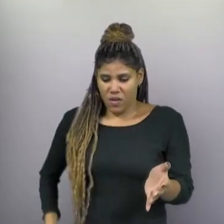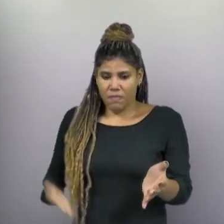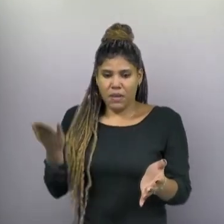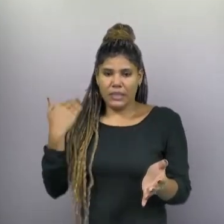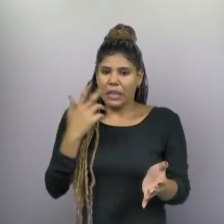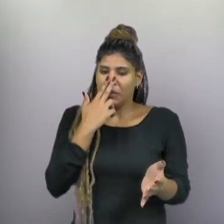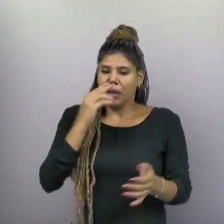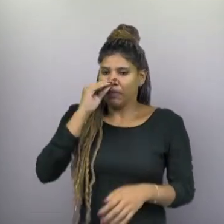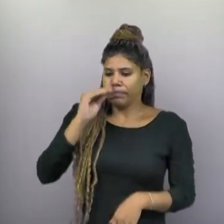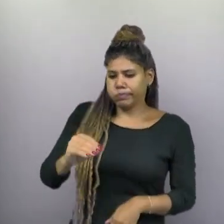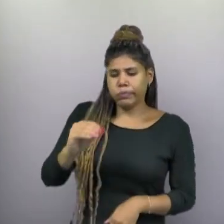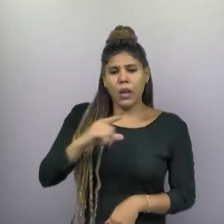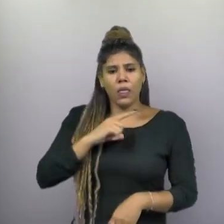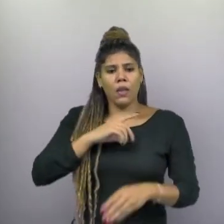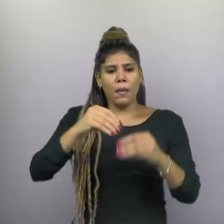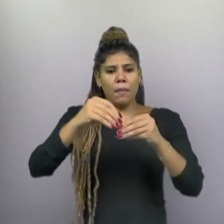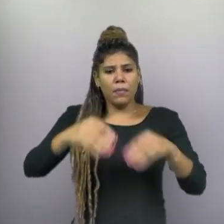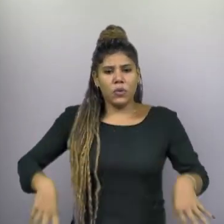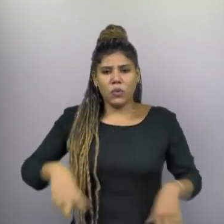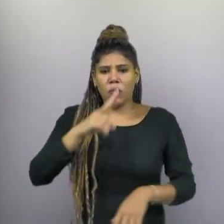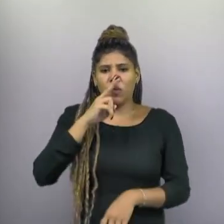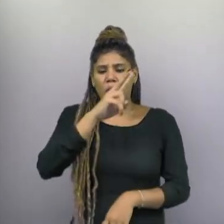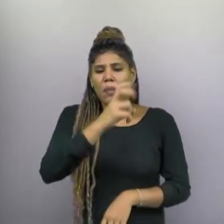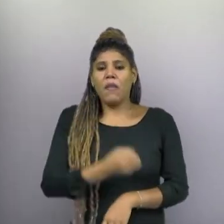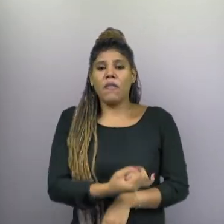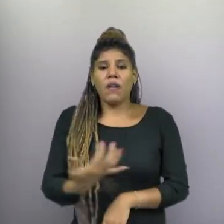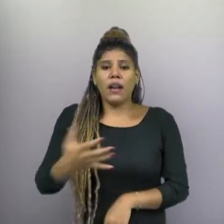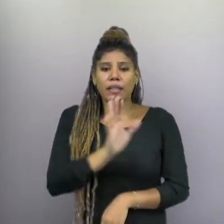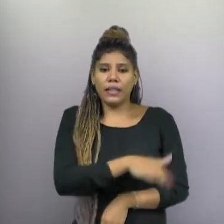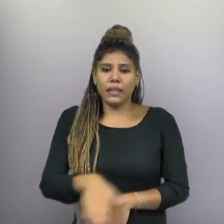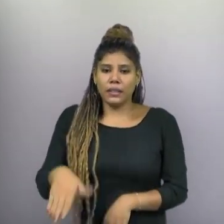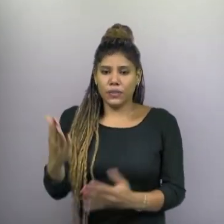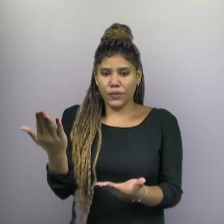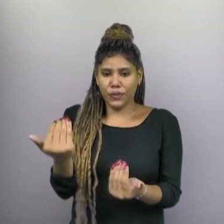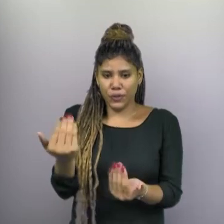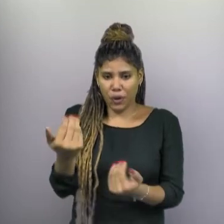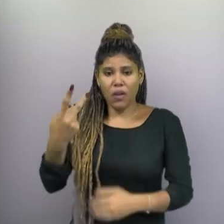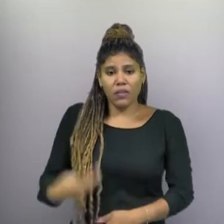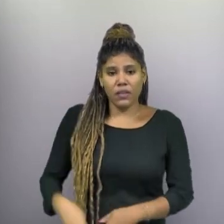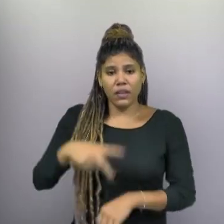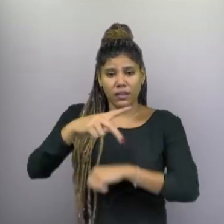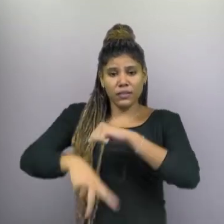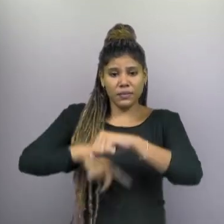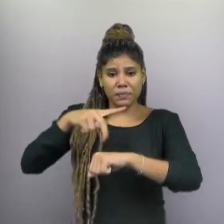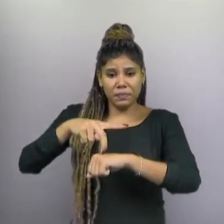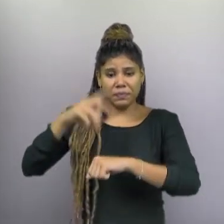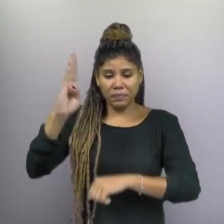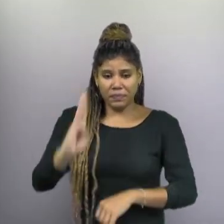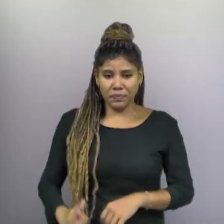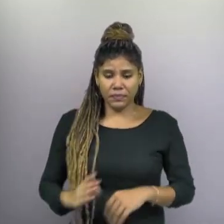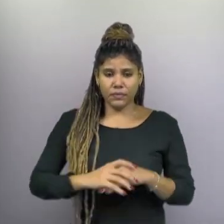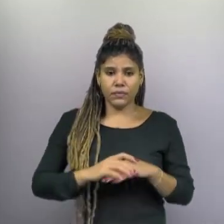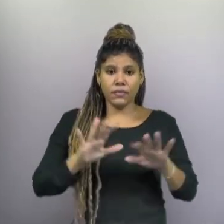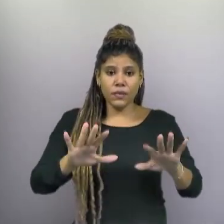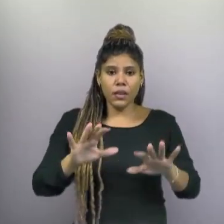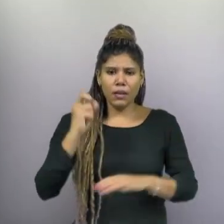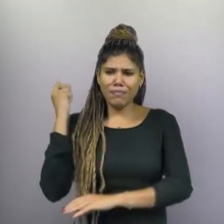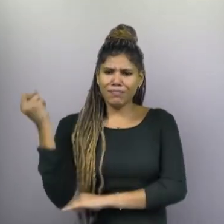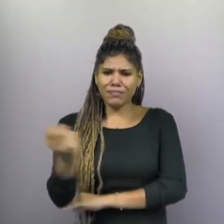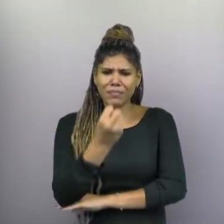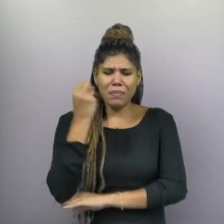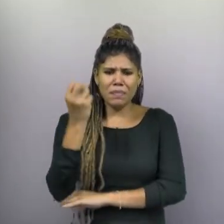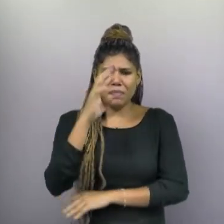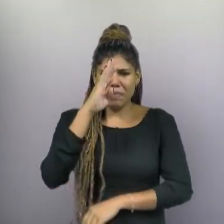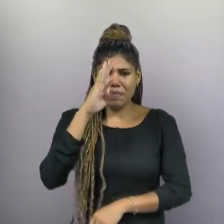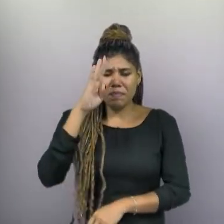prejuízos imensuráveis para milhões de crianças e jovens desse país. E o mais grave, foi isso